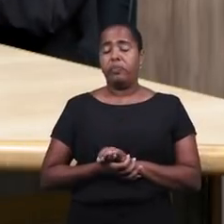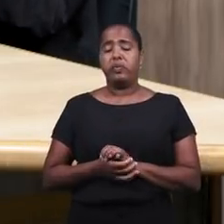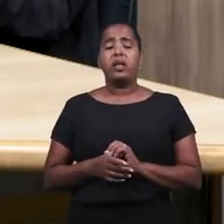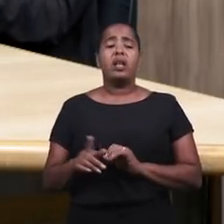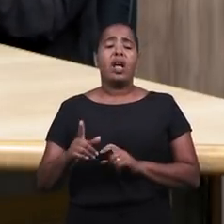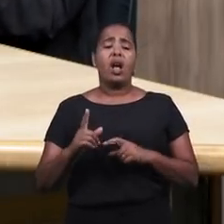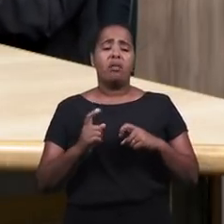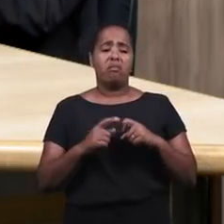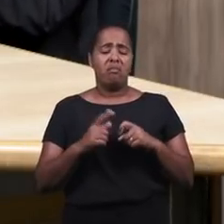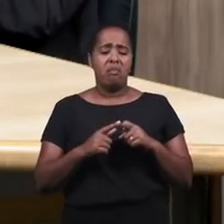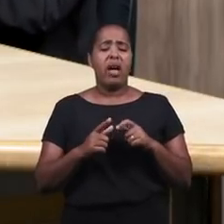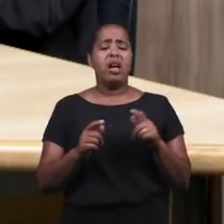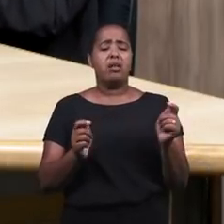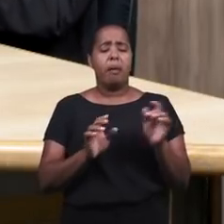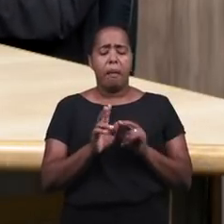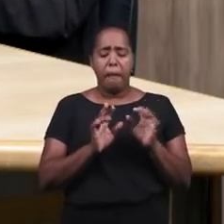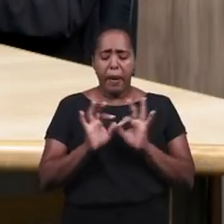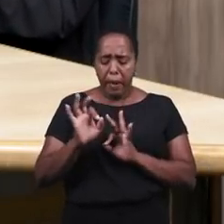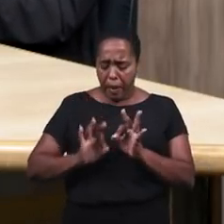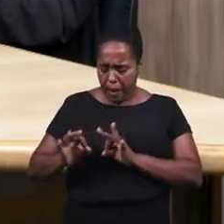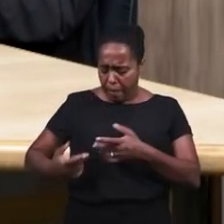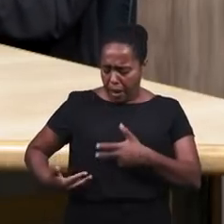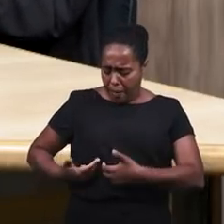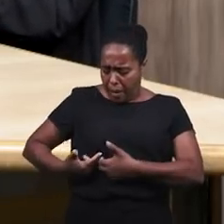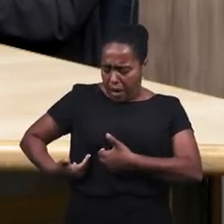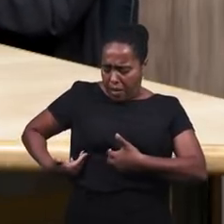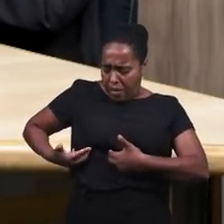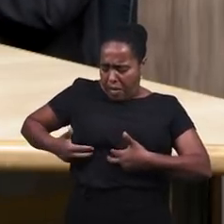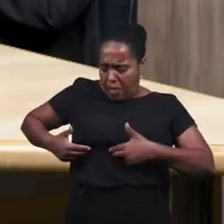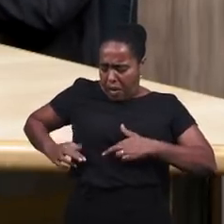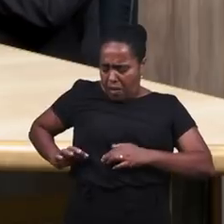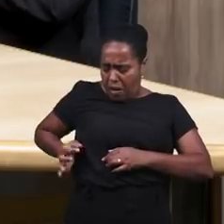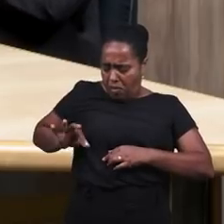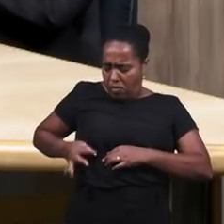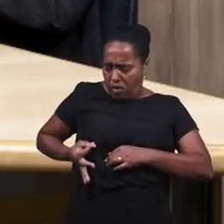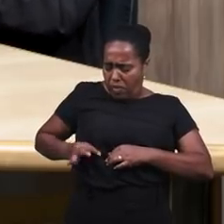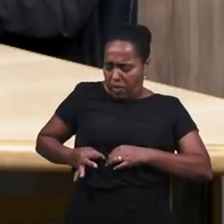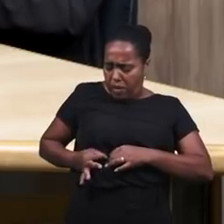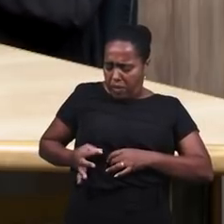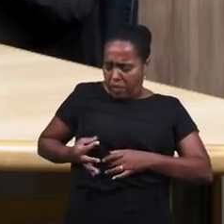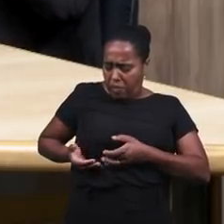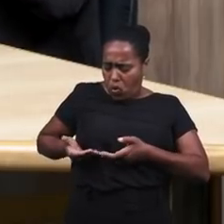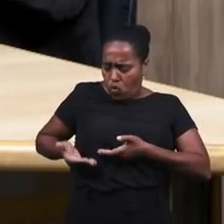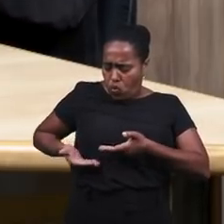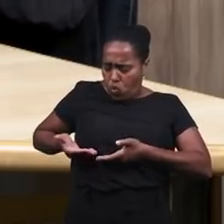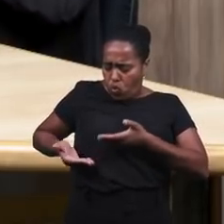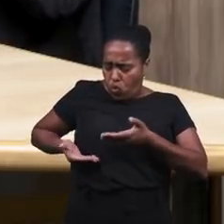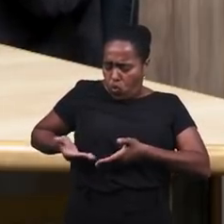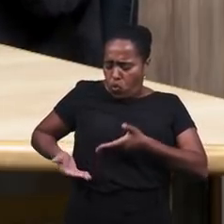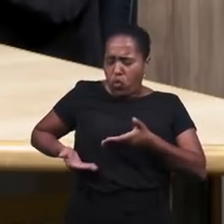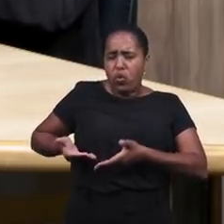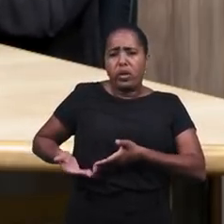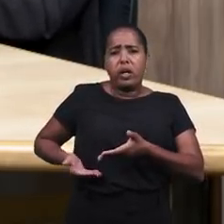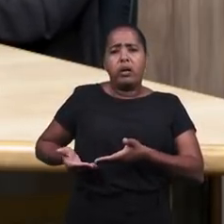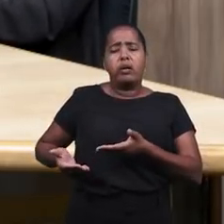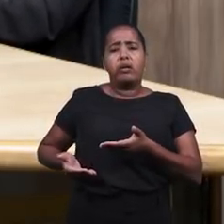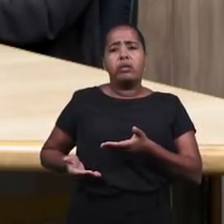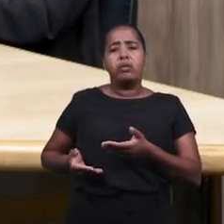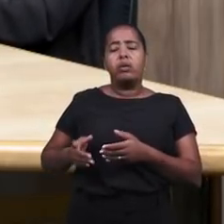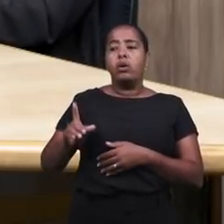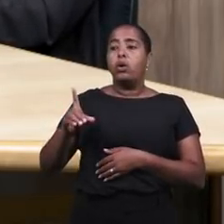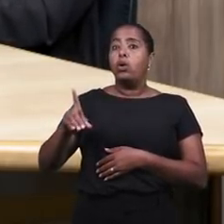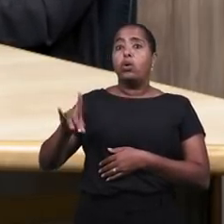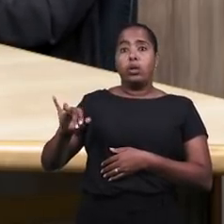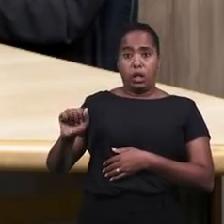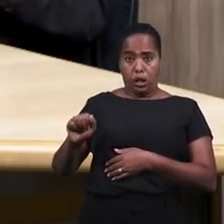Ele fez o que pôde ali, fechou e tal. Ela veio para casa, ela tinha 80 anos, aquela coisa toda. E ela ali cuidando, começou. Então,